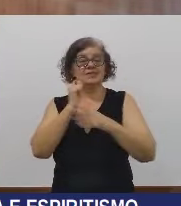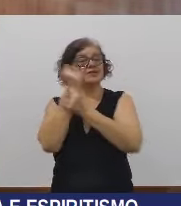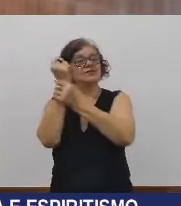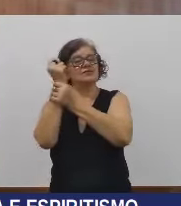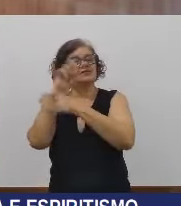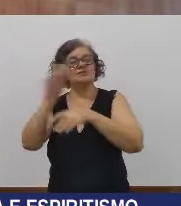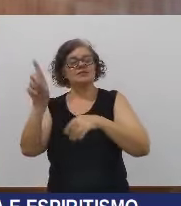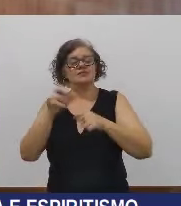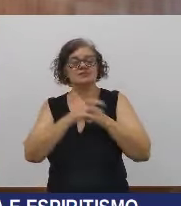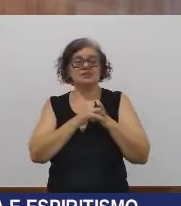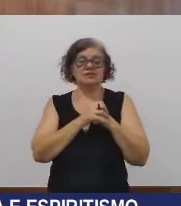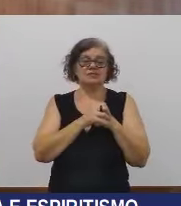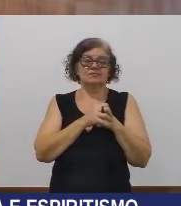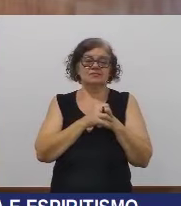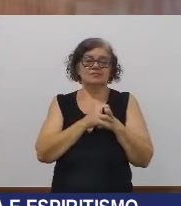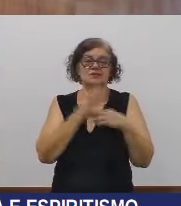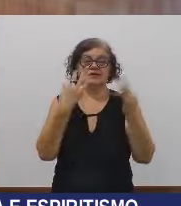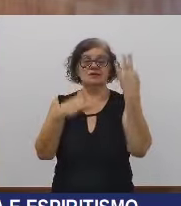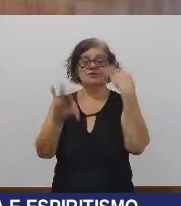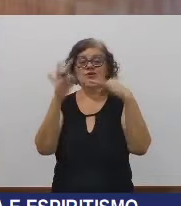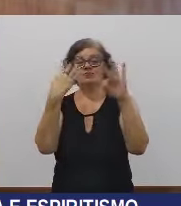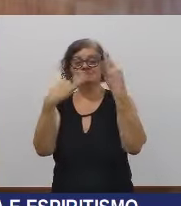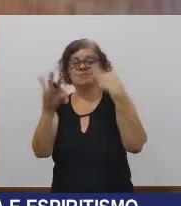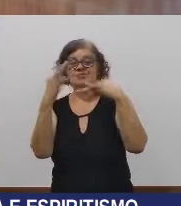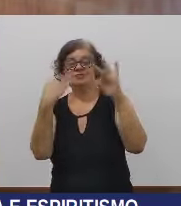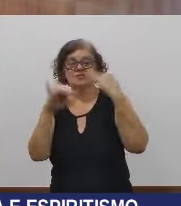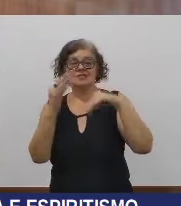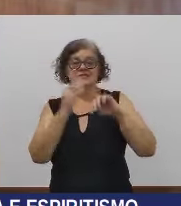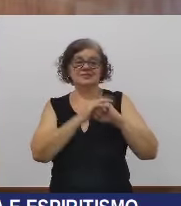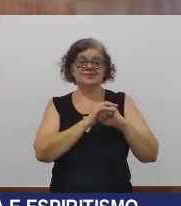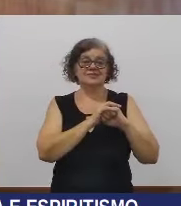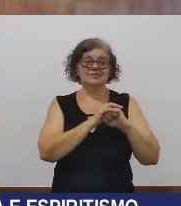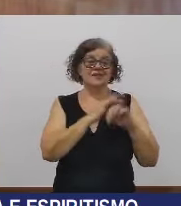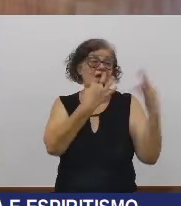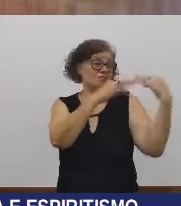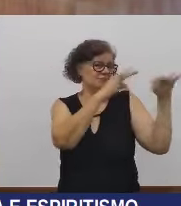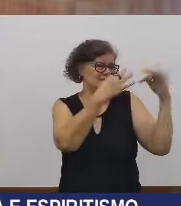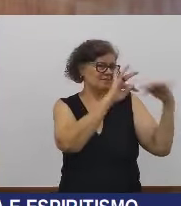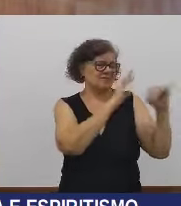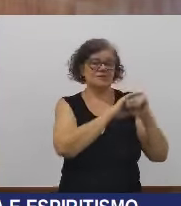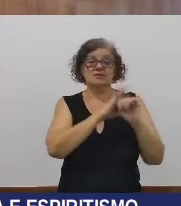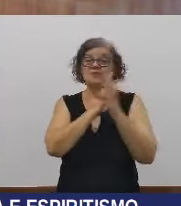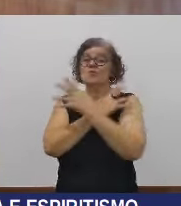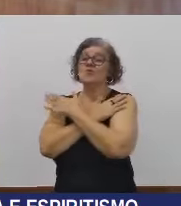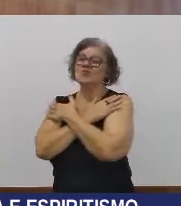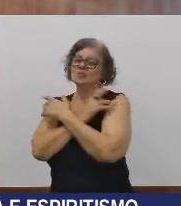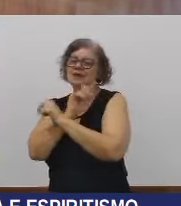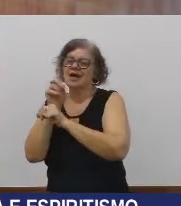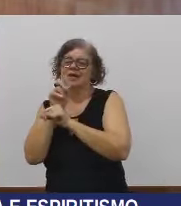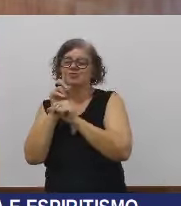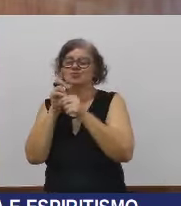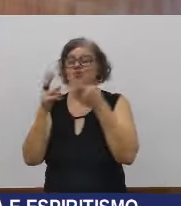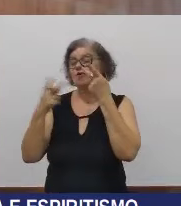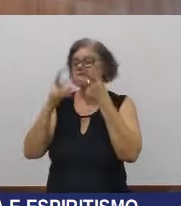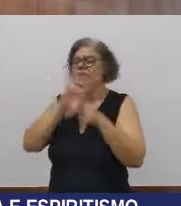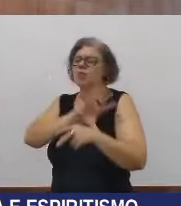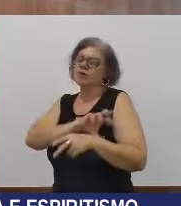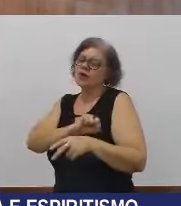salvação? Você tem tanta tecnologia, né? Mas não abraça mais ninguém, não fala que